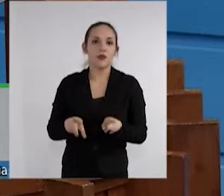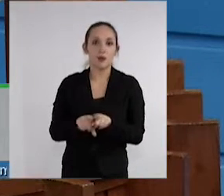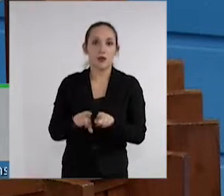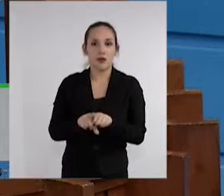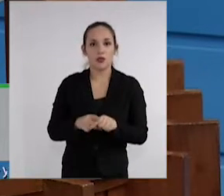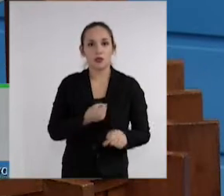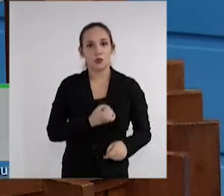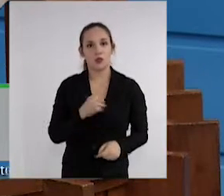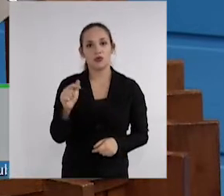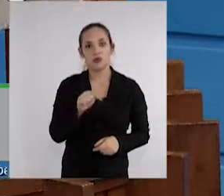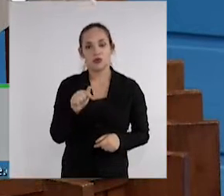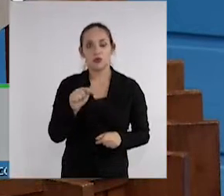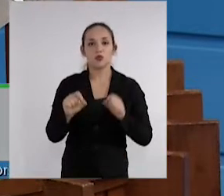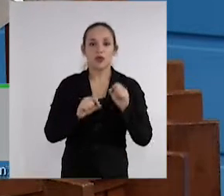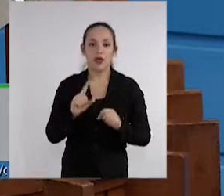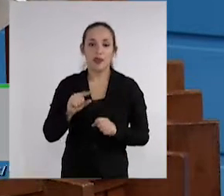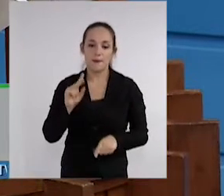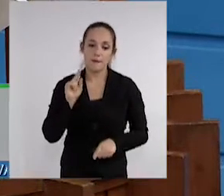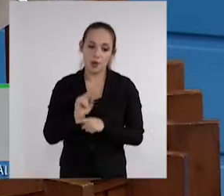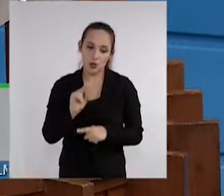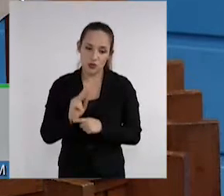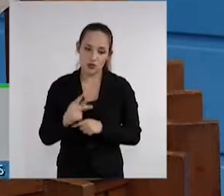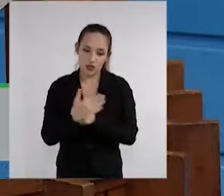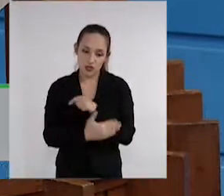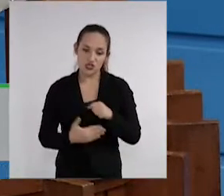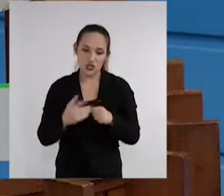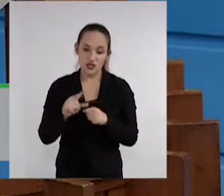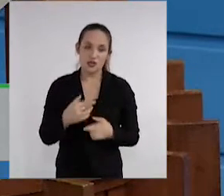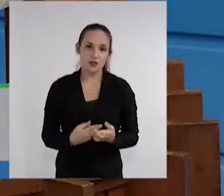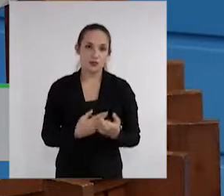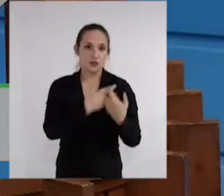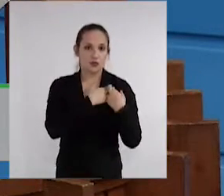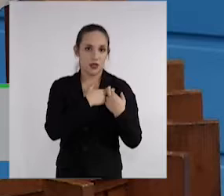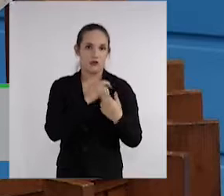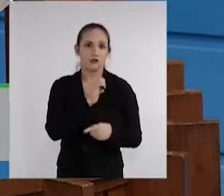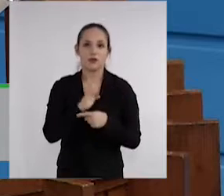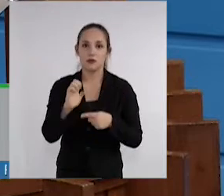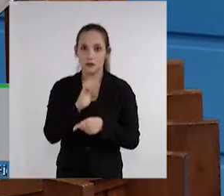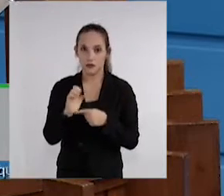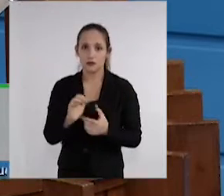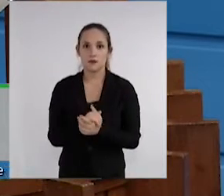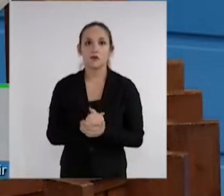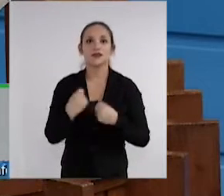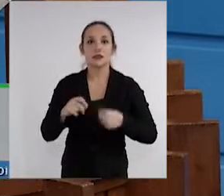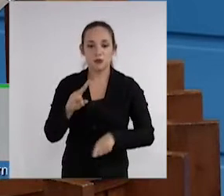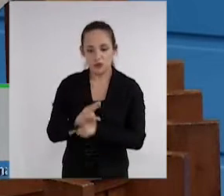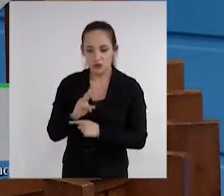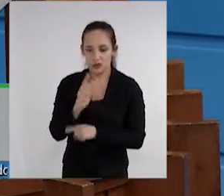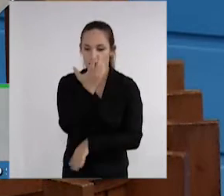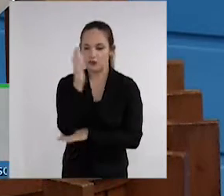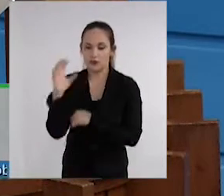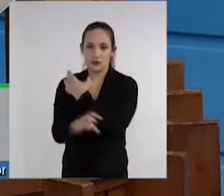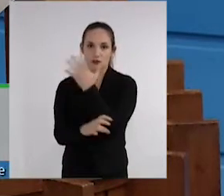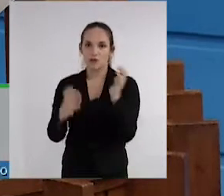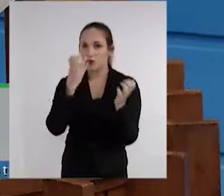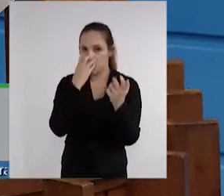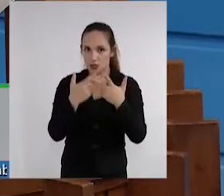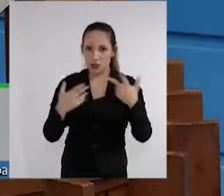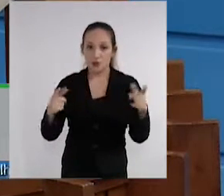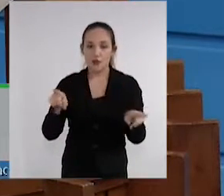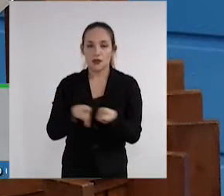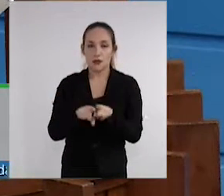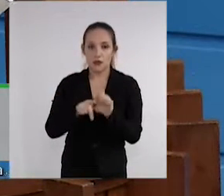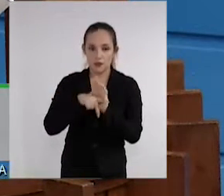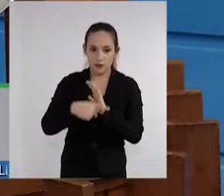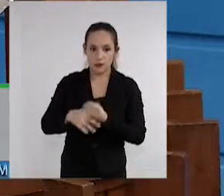7º, que proteger, é incumbência também do Estado proteger a fauna e a flora, vedadas na forma da lei, as práticas que coloquem em